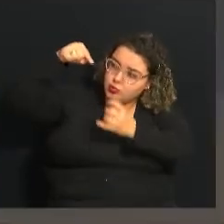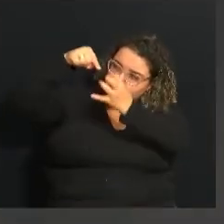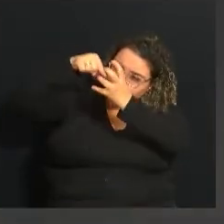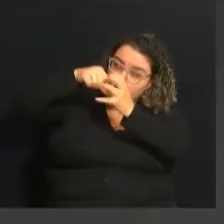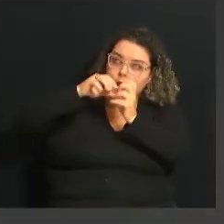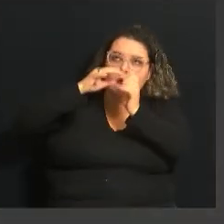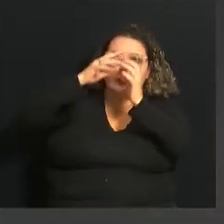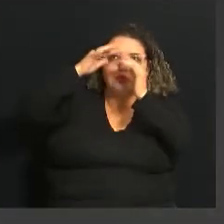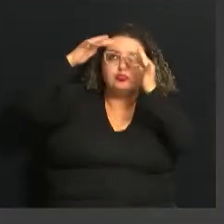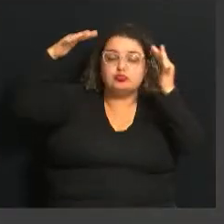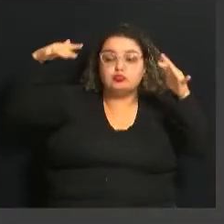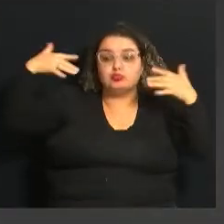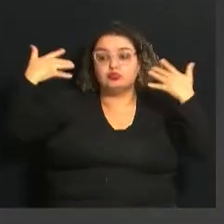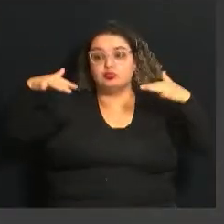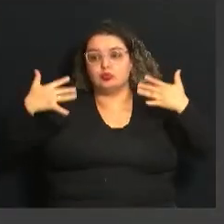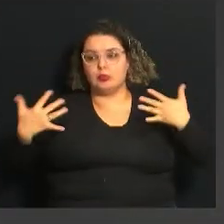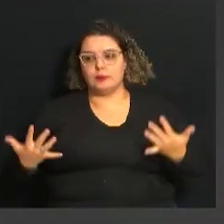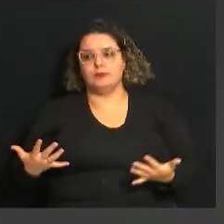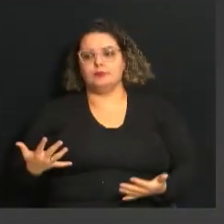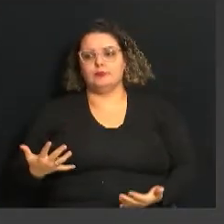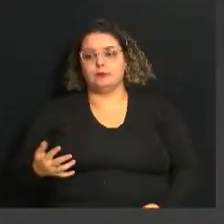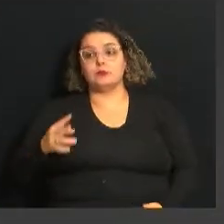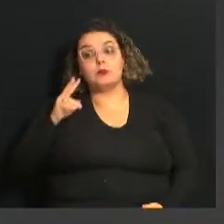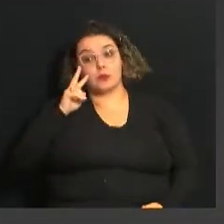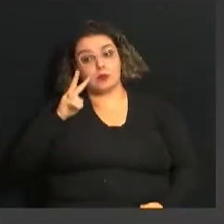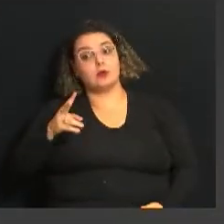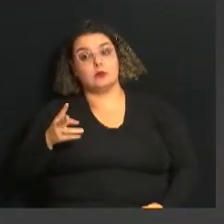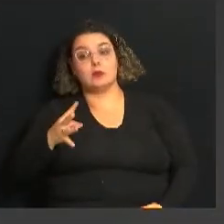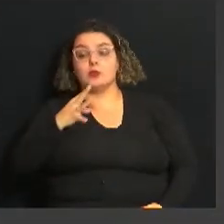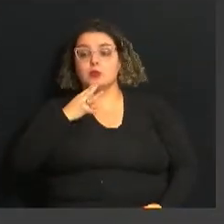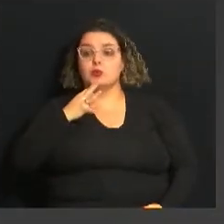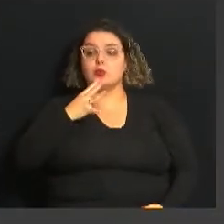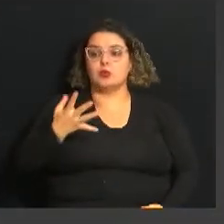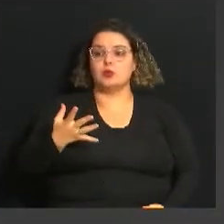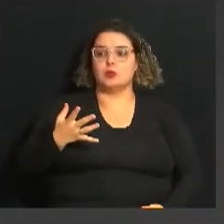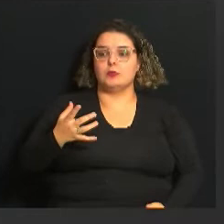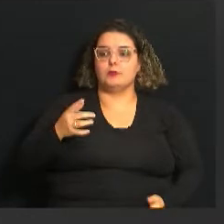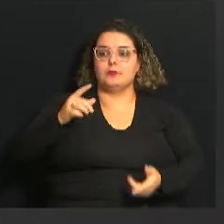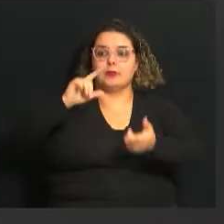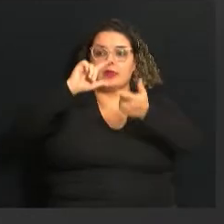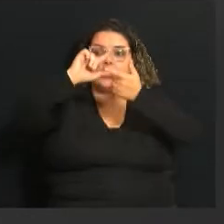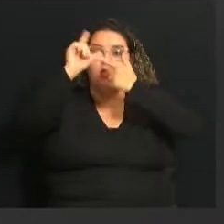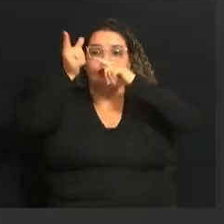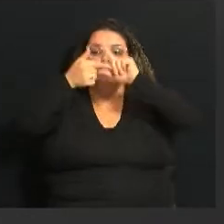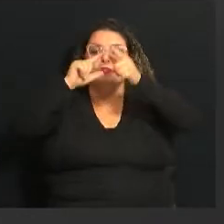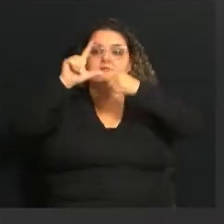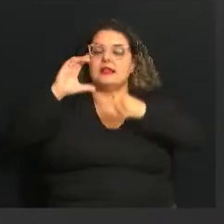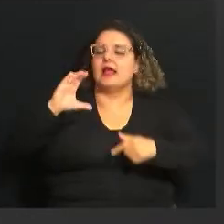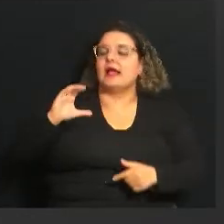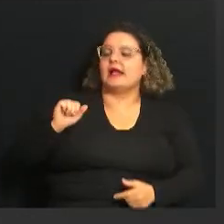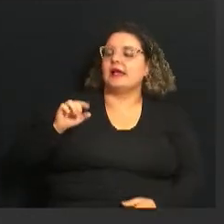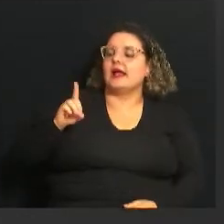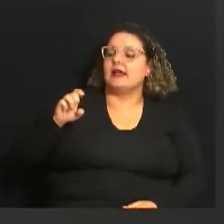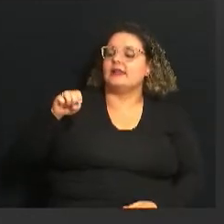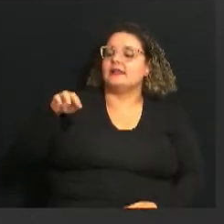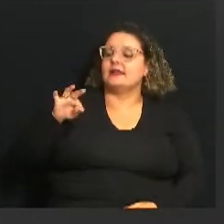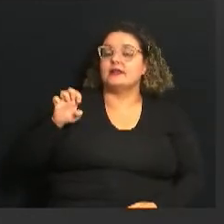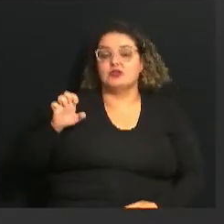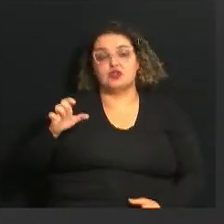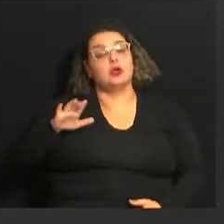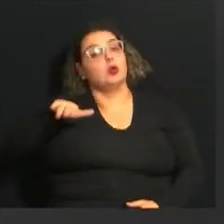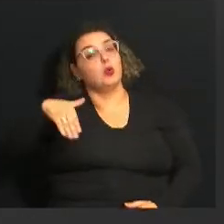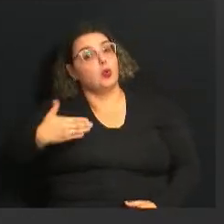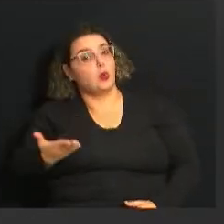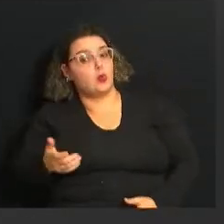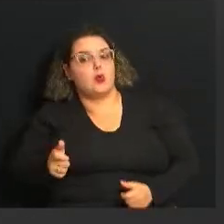luminosidade grande, né, o que a gente popularmente conhece como estrela cadente, né. E quando são um pouco maiores, eles produzem